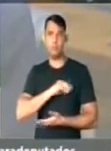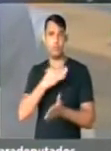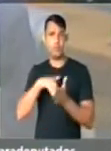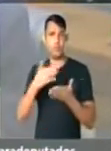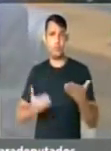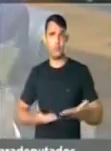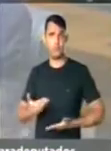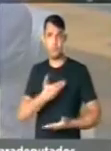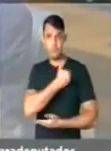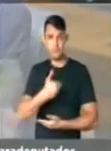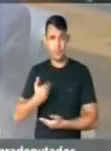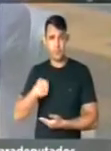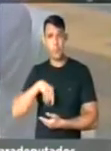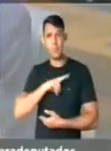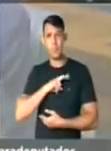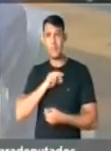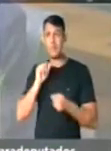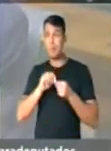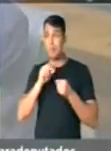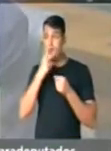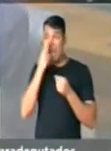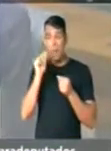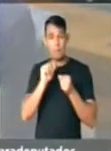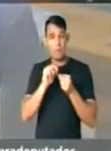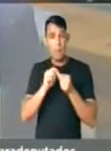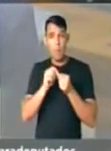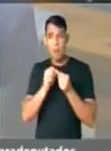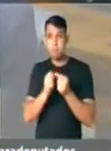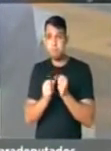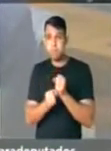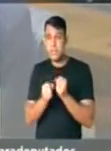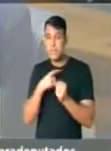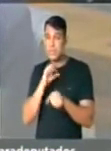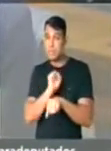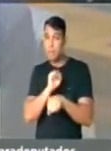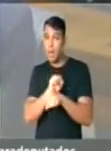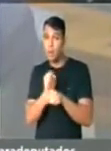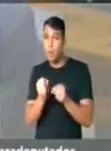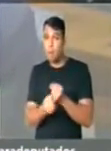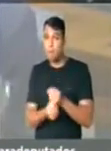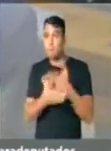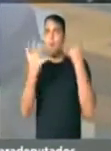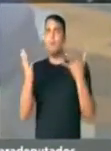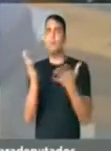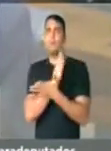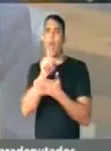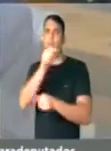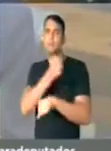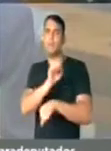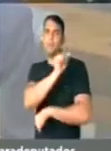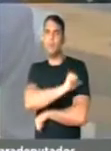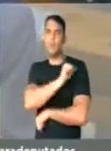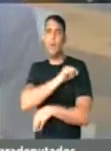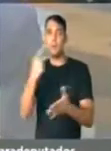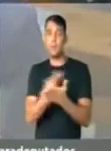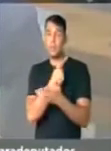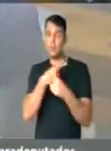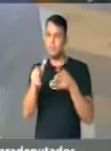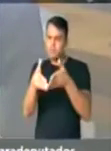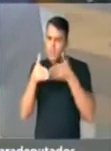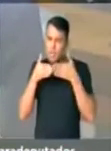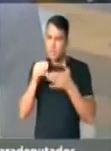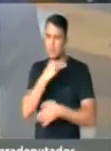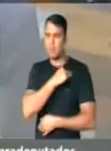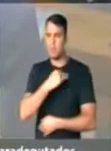públicos. Estamos sentados num barril de pólvora no Rio de Janeiro. Apelo ao senhor presidente, ao ministro da